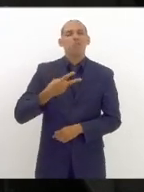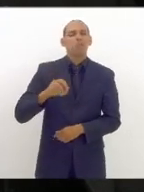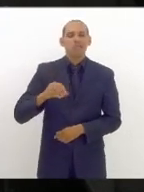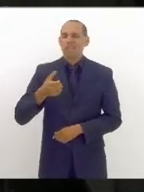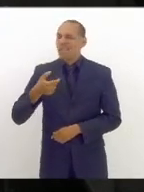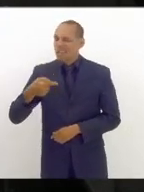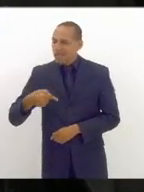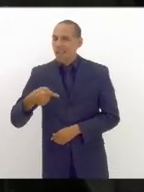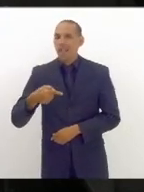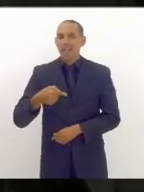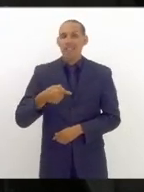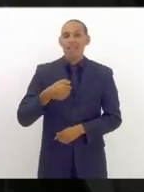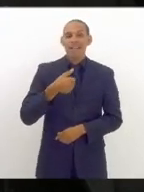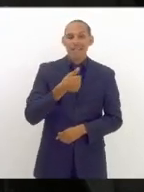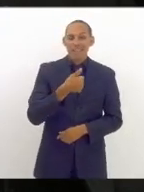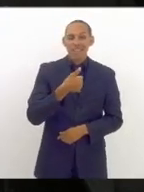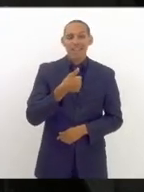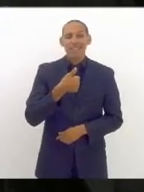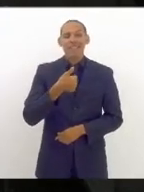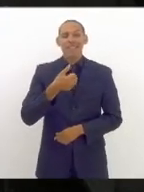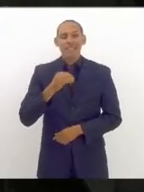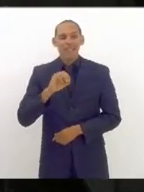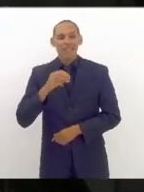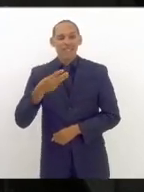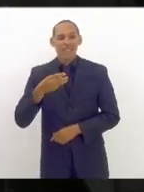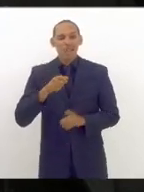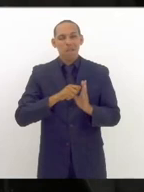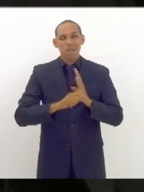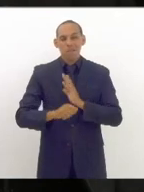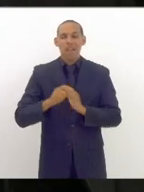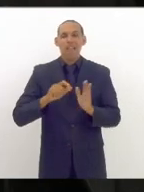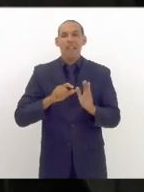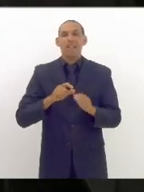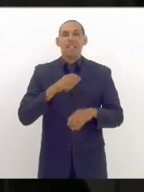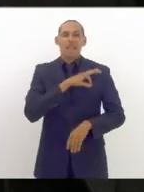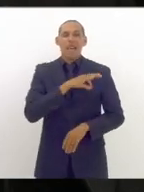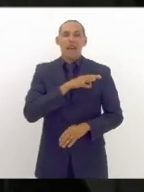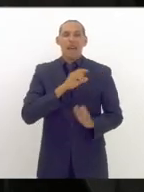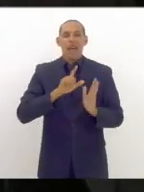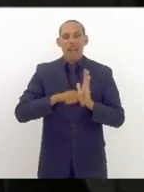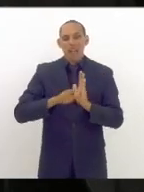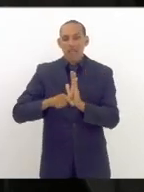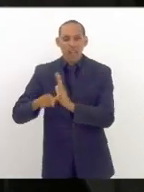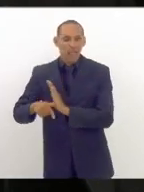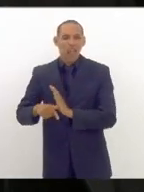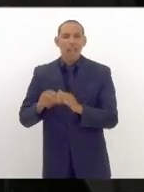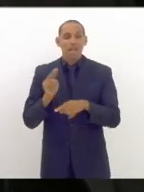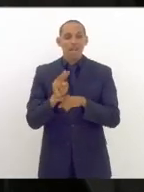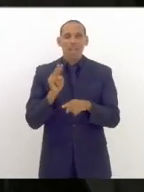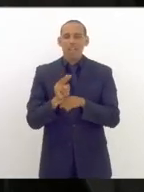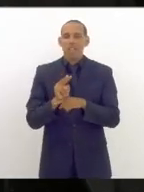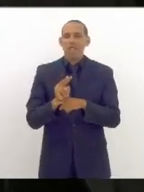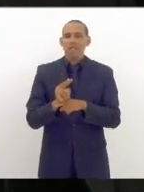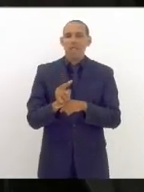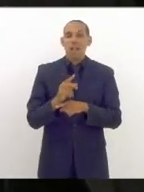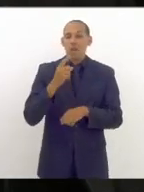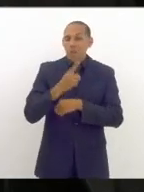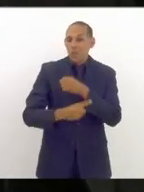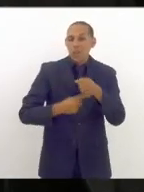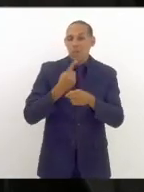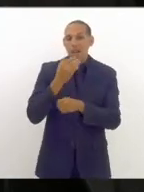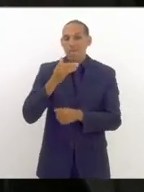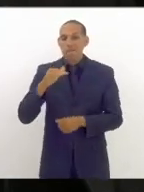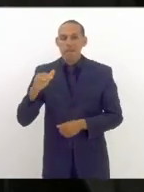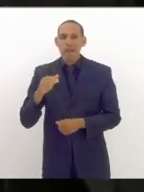com 103 meses de salários atrasados, com a nossa vigilância durante mais de um ano e meio em greve, né, Cap? Com